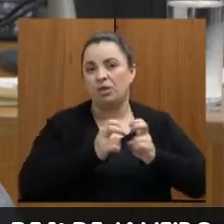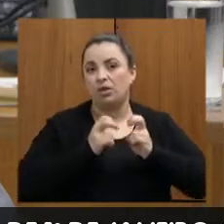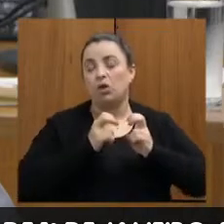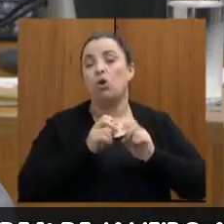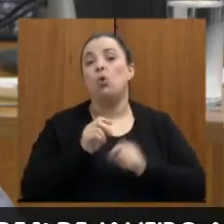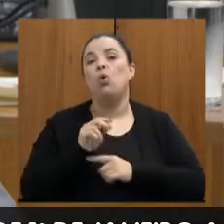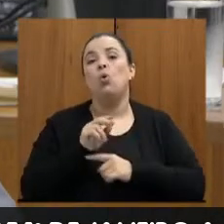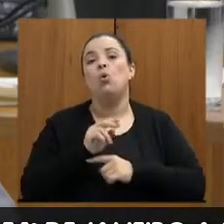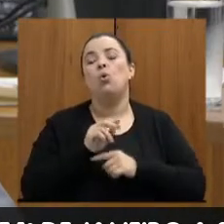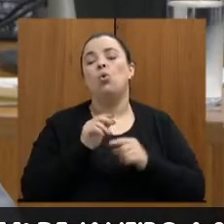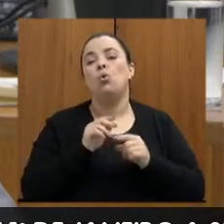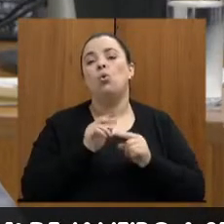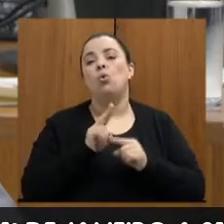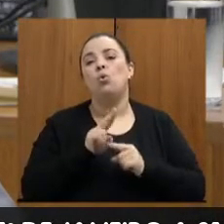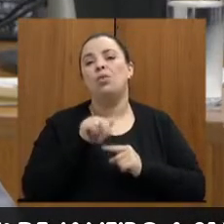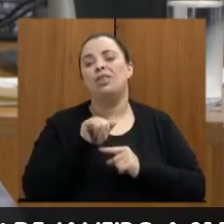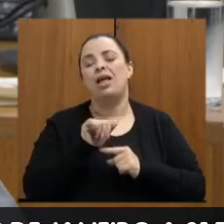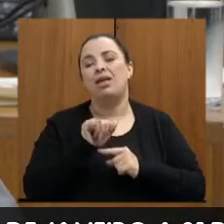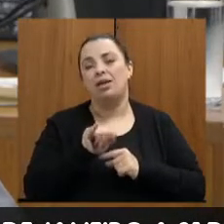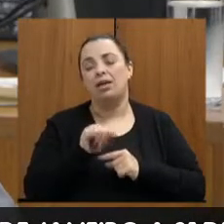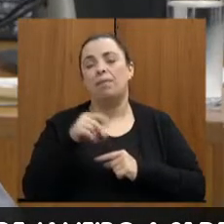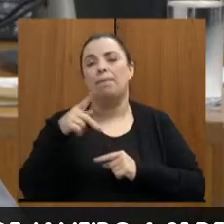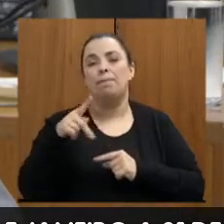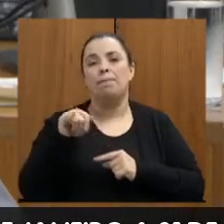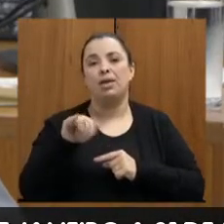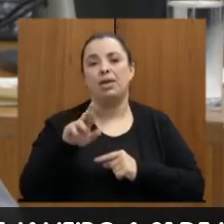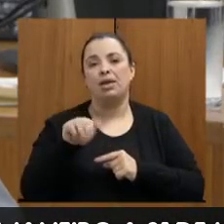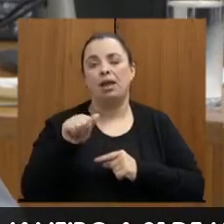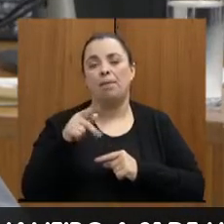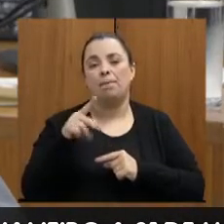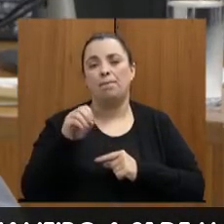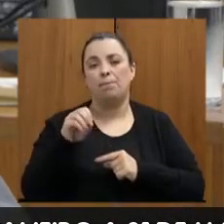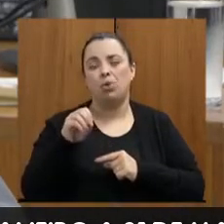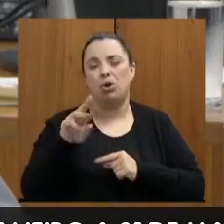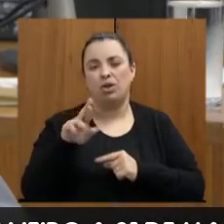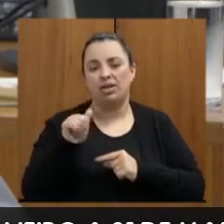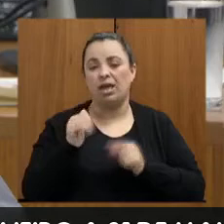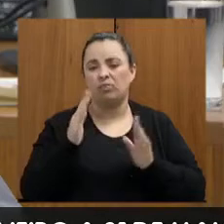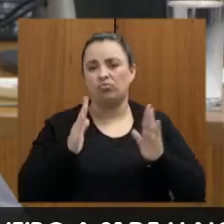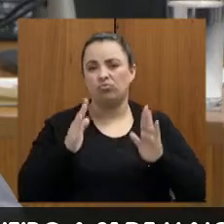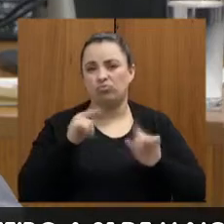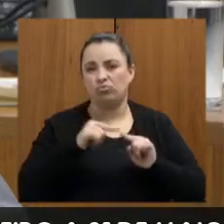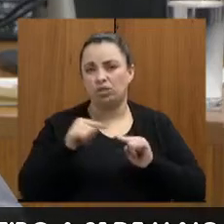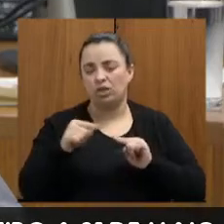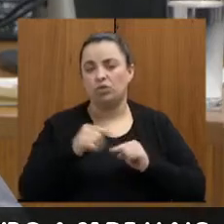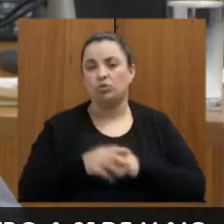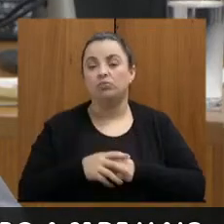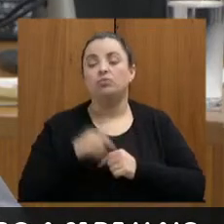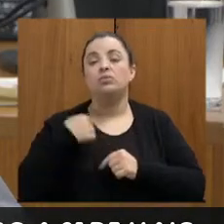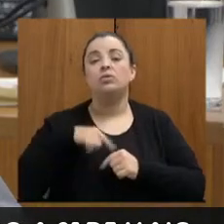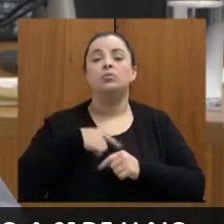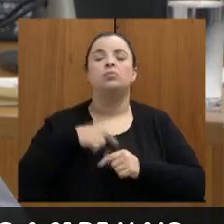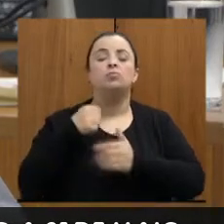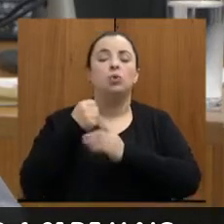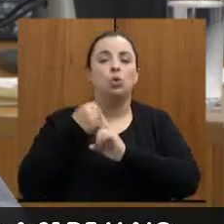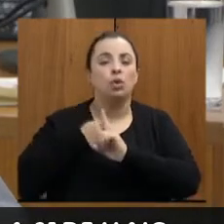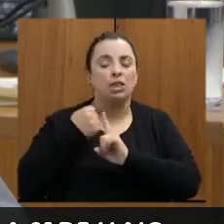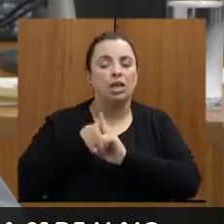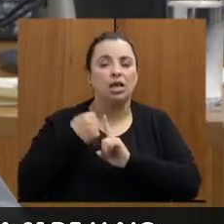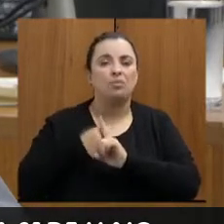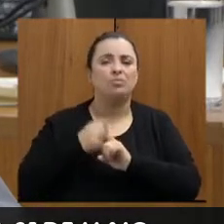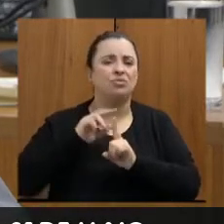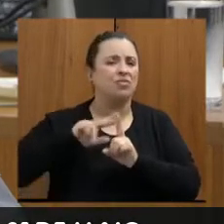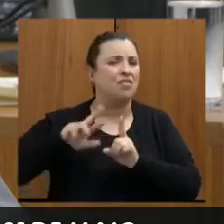do professor Anastasia Governador Anastasia lutamos fizemos várias gestões também